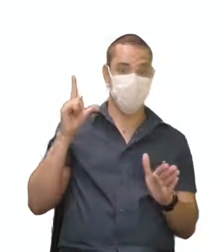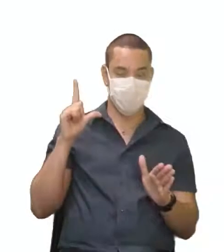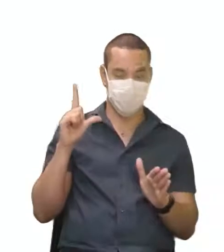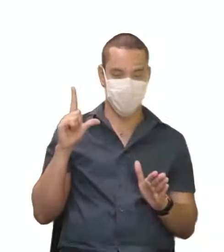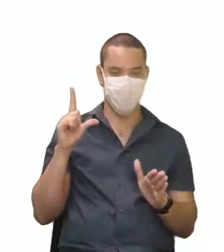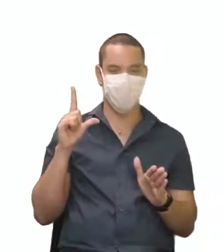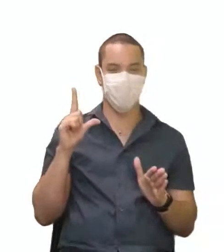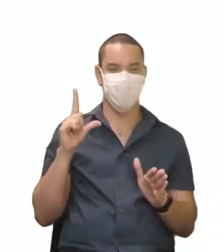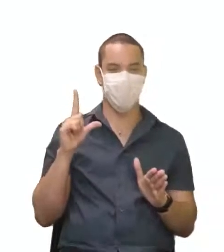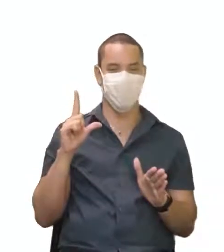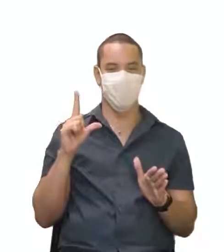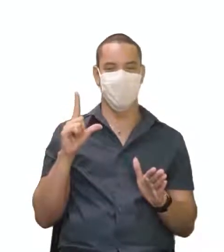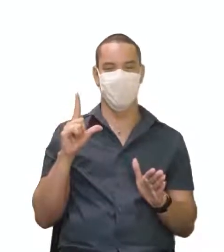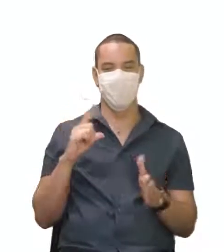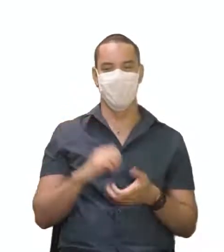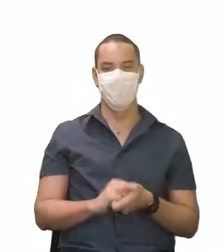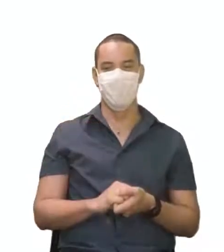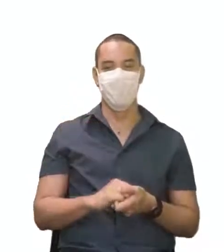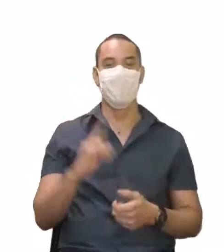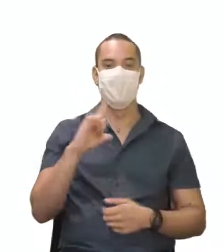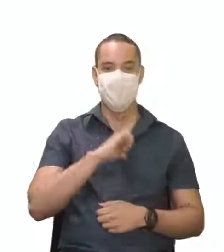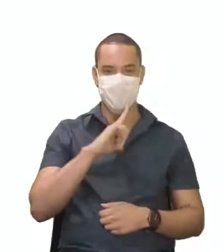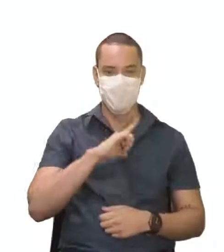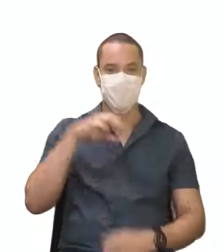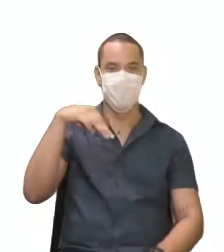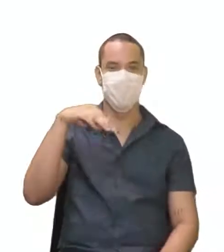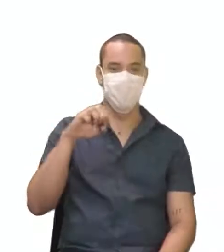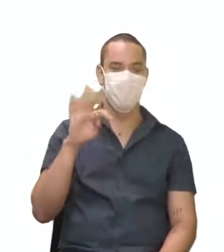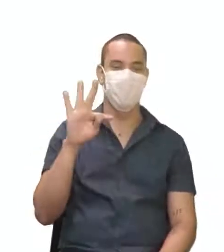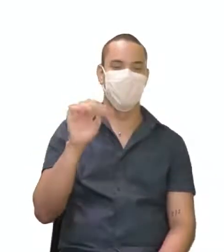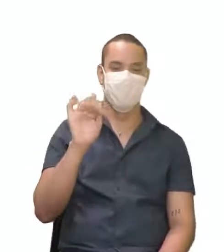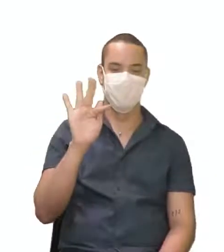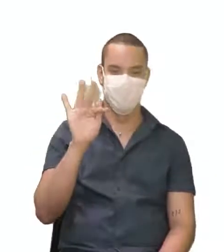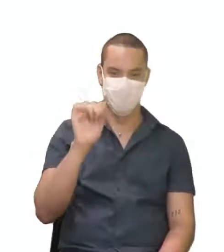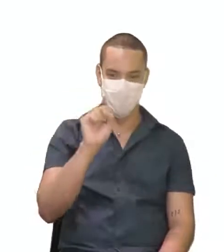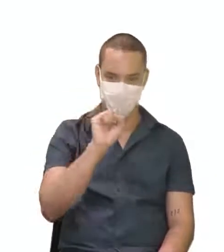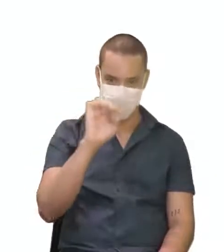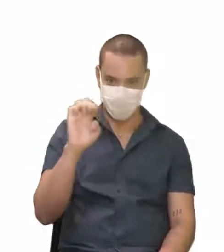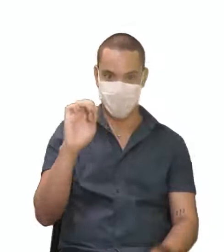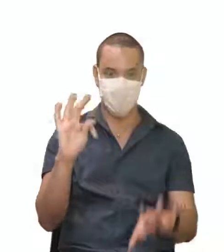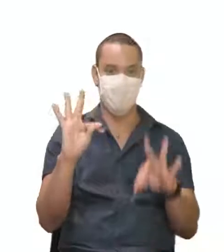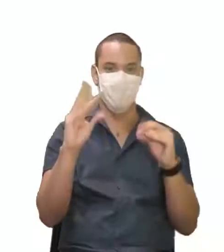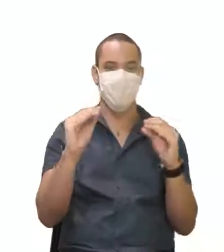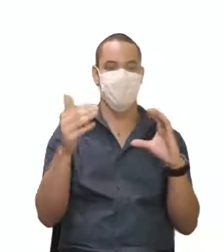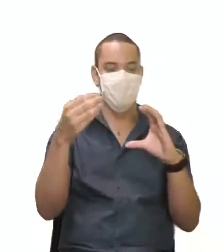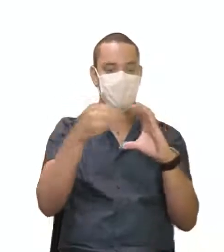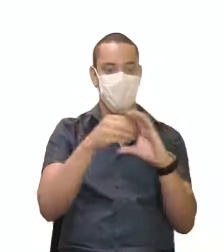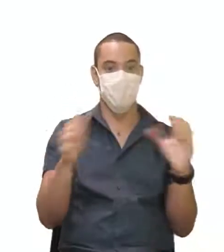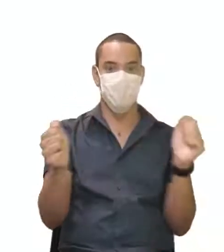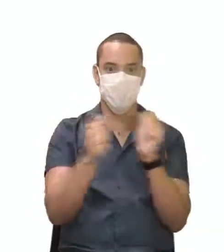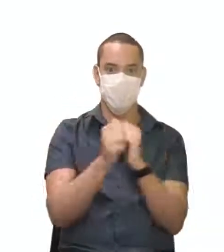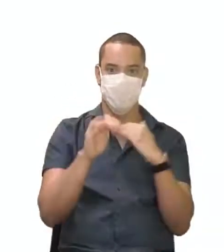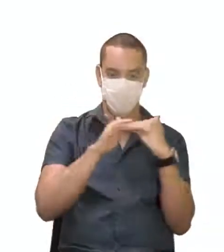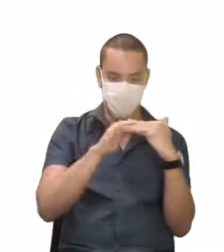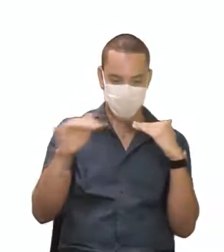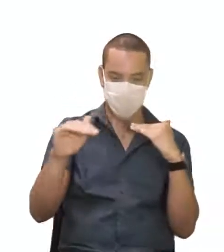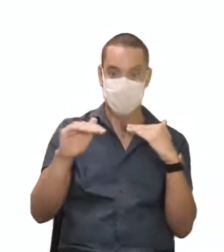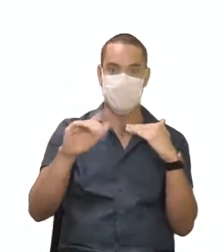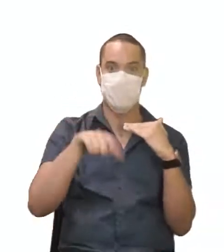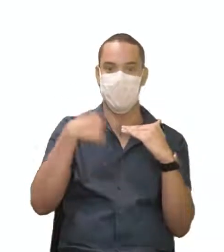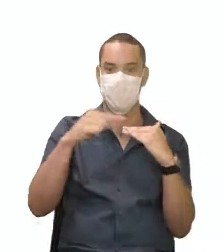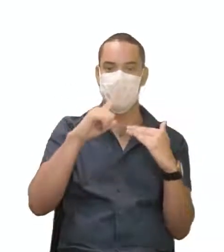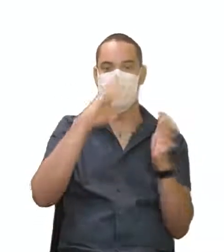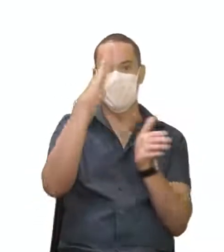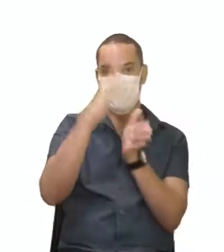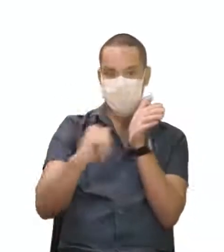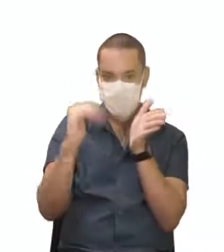cross-over. Beleza. Tenho na metáfase o pareamento dos cromossomos homólogos bem no centro, na linha equatorial. Depois a separação